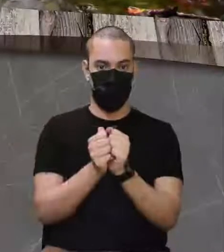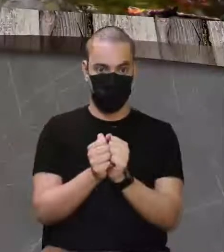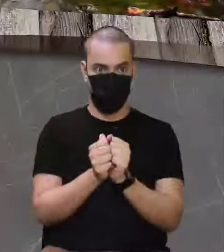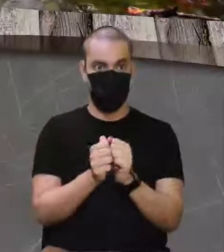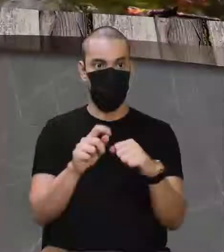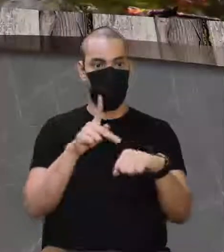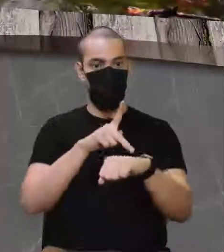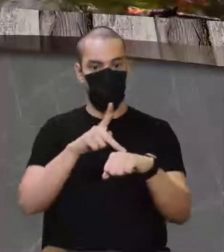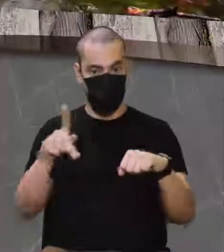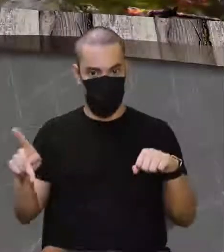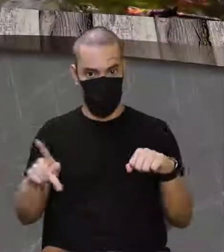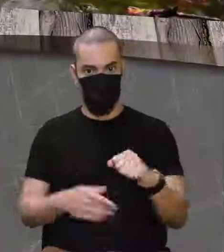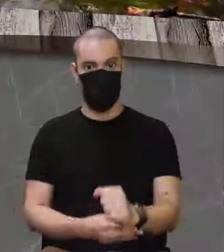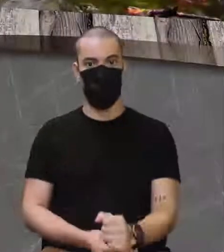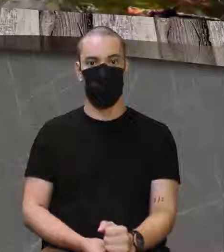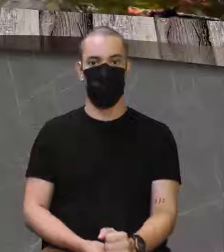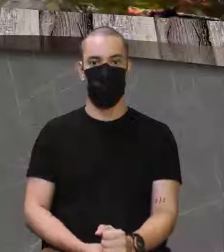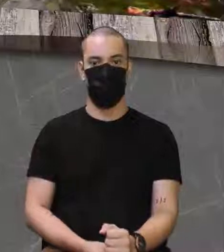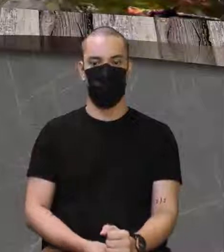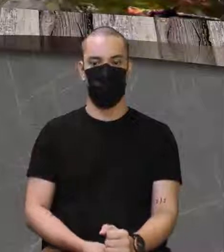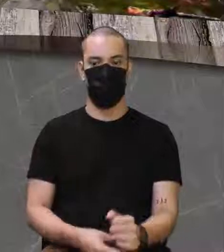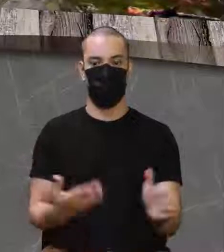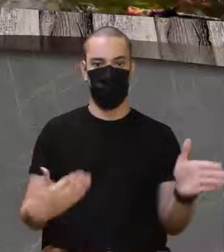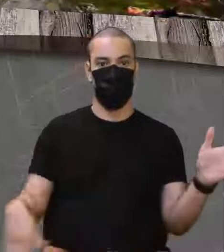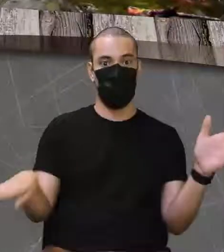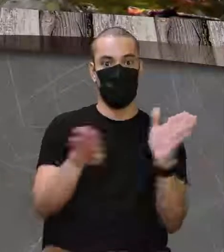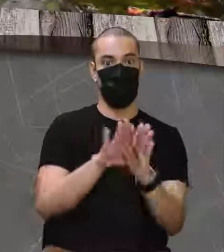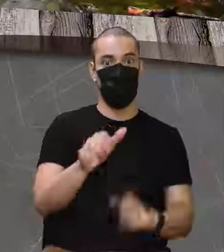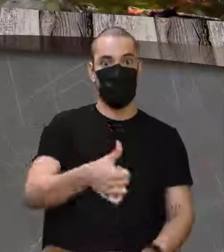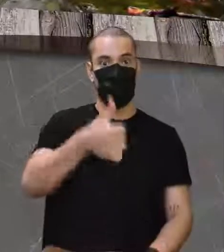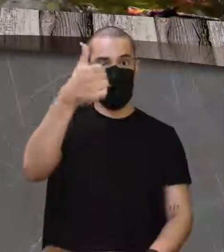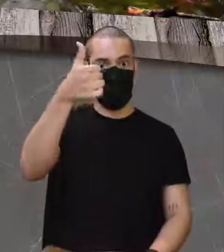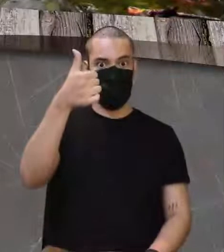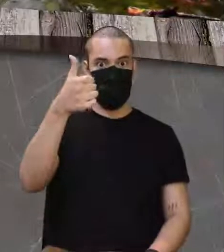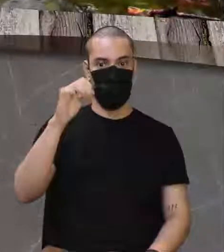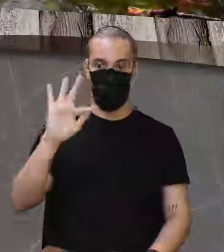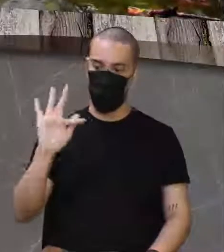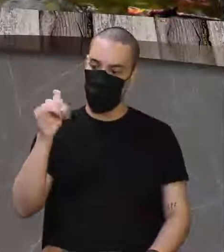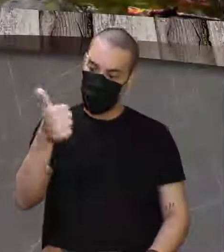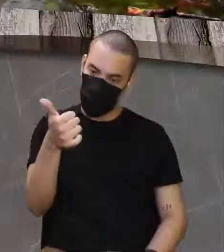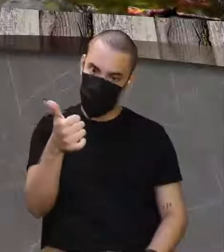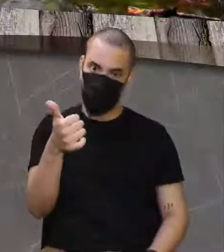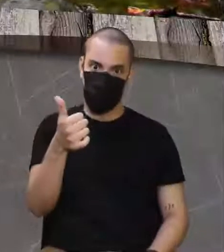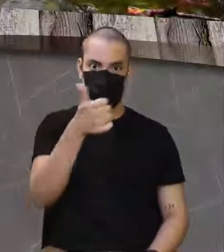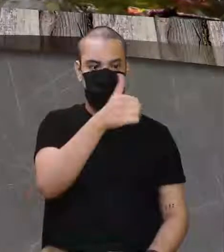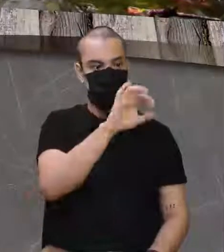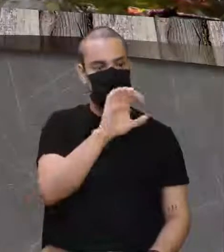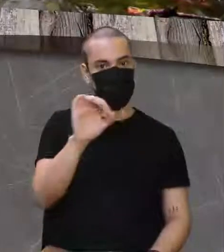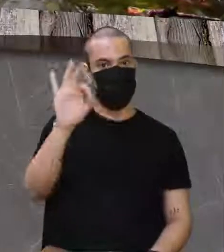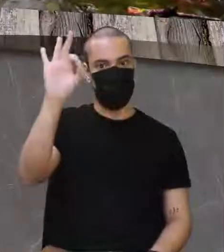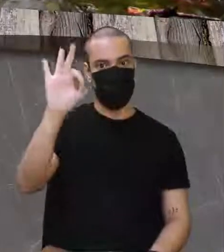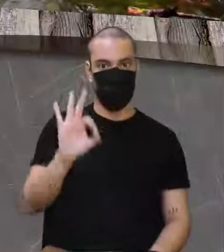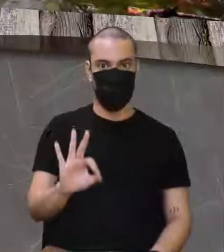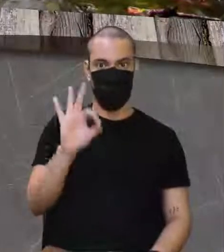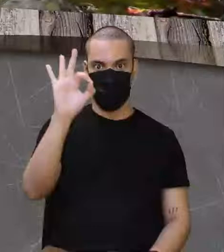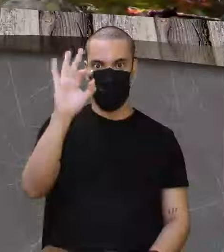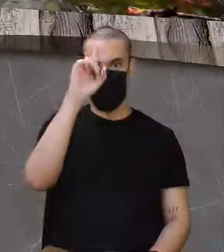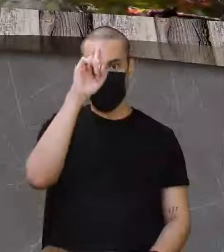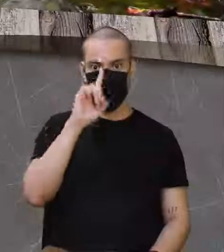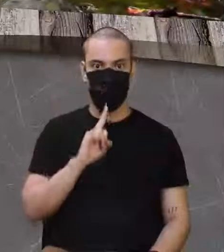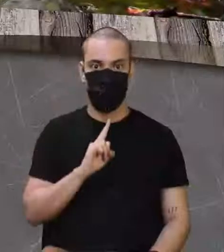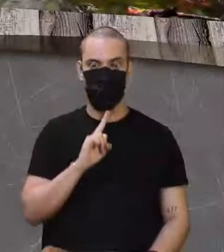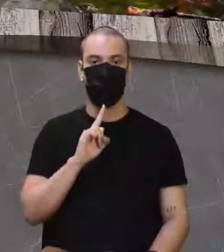geração pura para a primeira geração. Tá? Lembra lá os 100% de amarelas? E aí